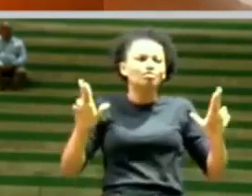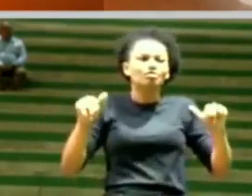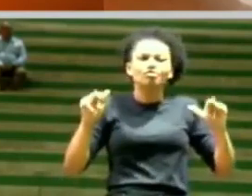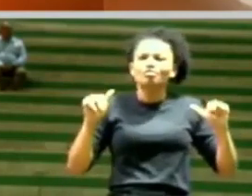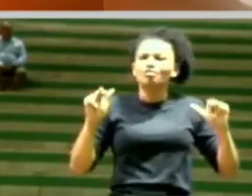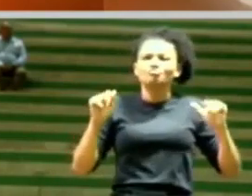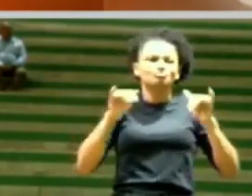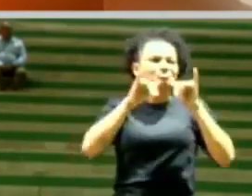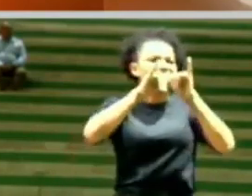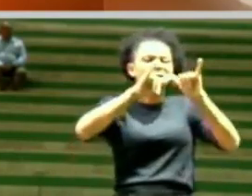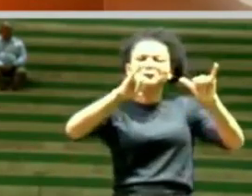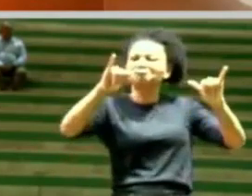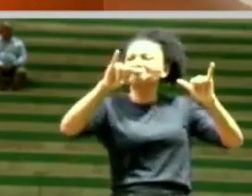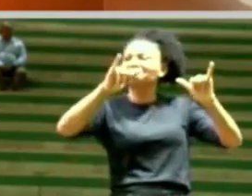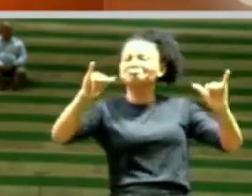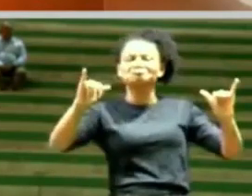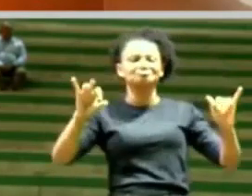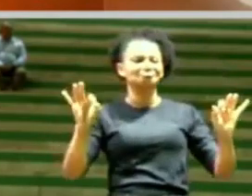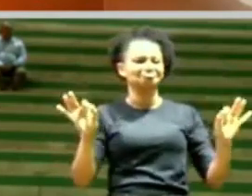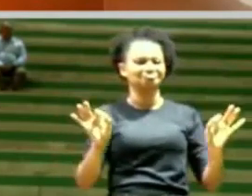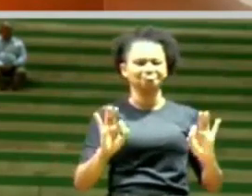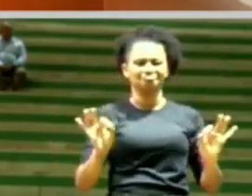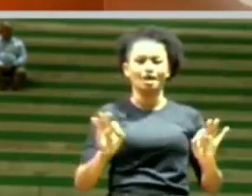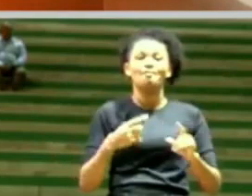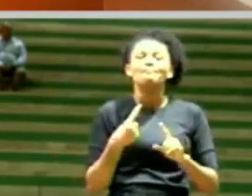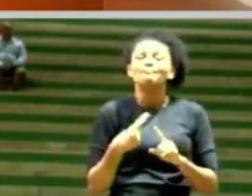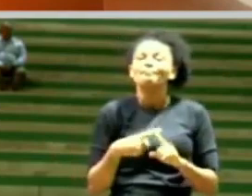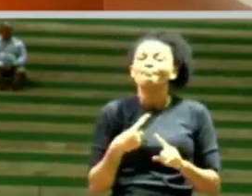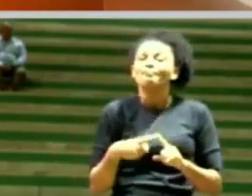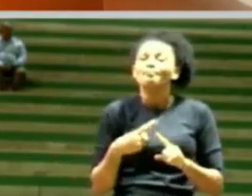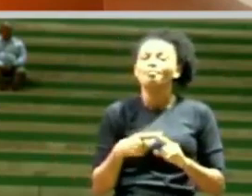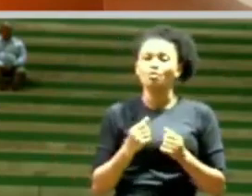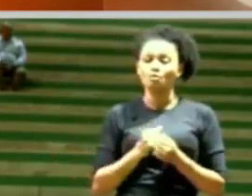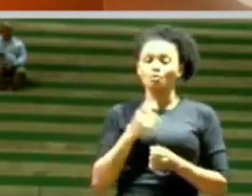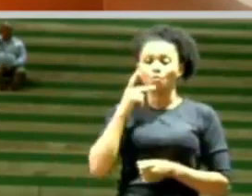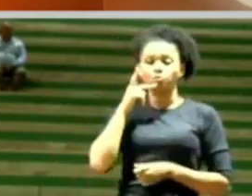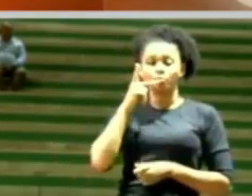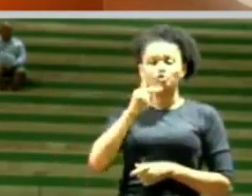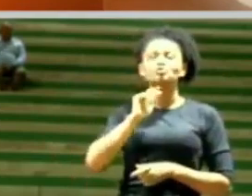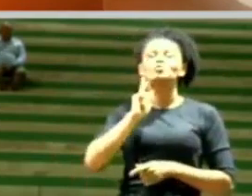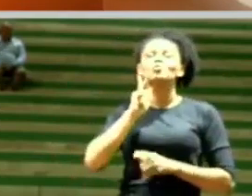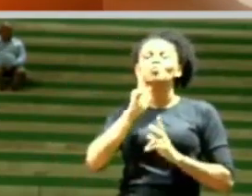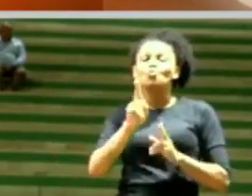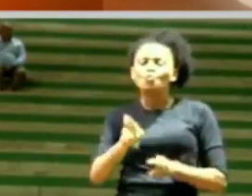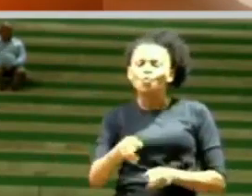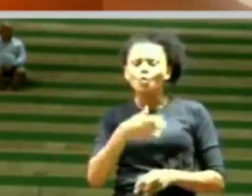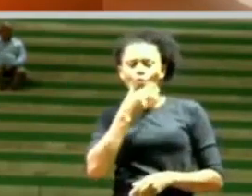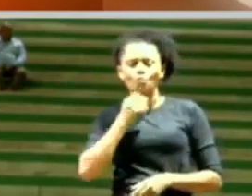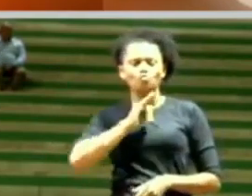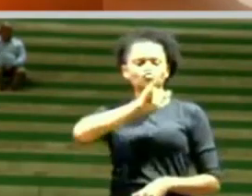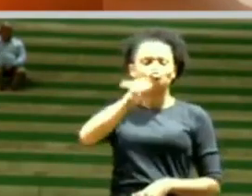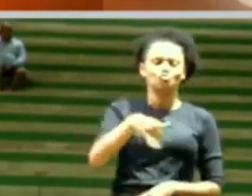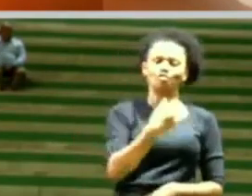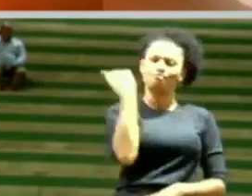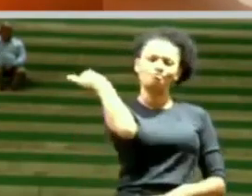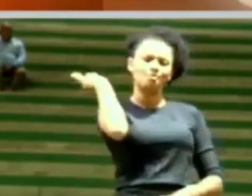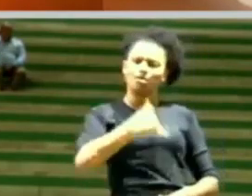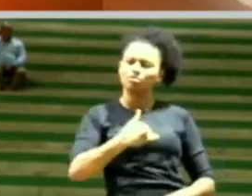nunca é anunciado, porque o profeta, como João Batista, ele aparece.